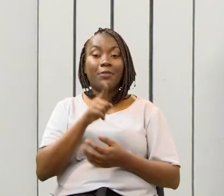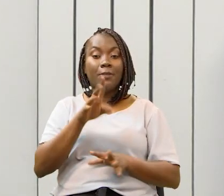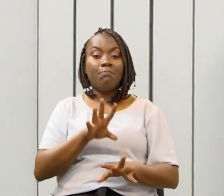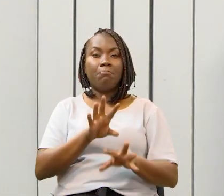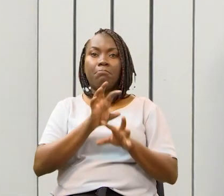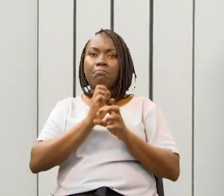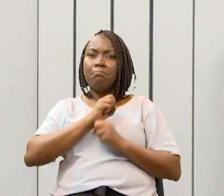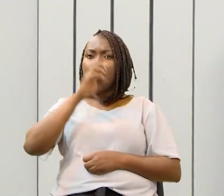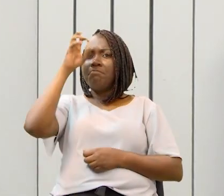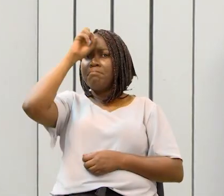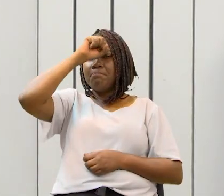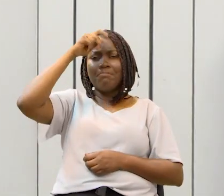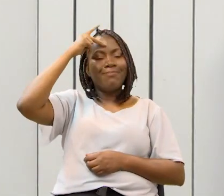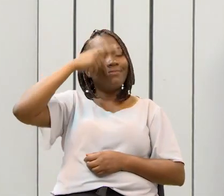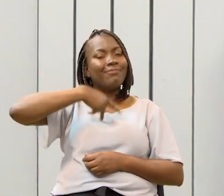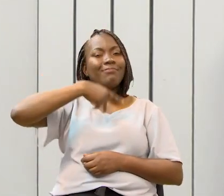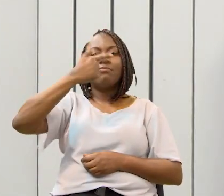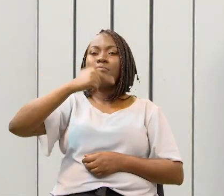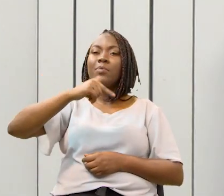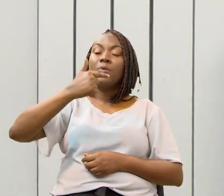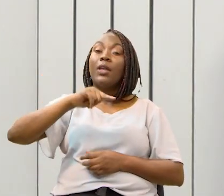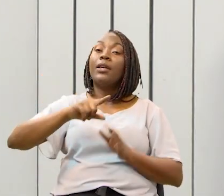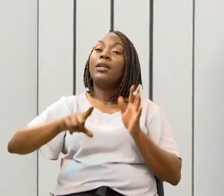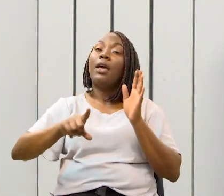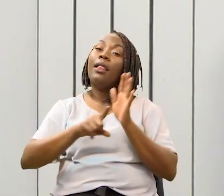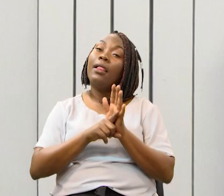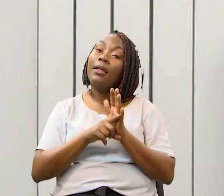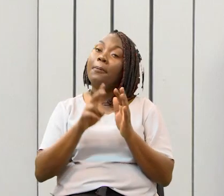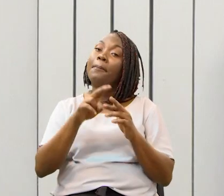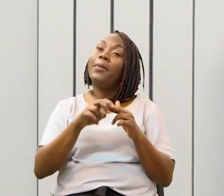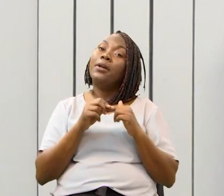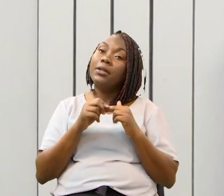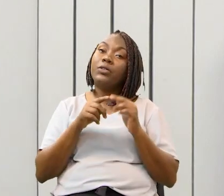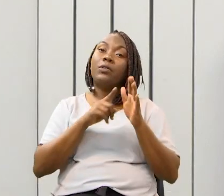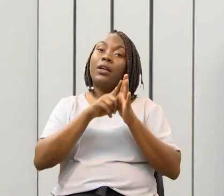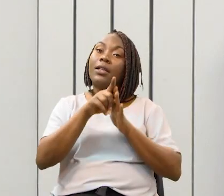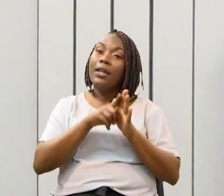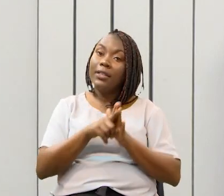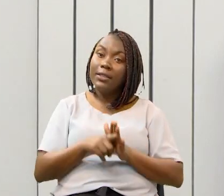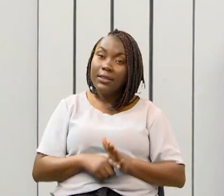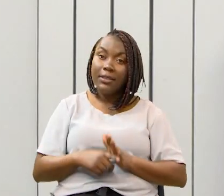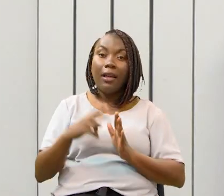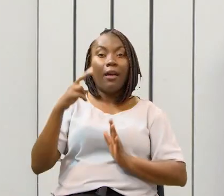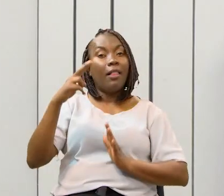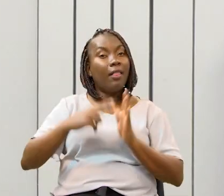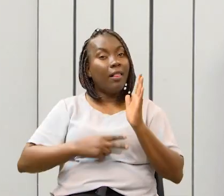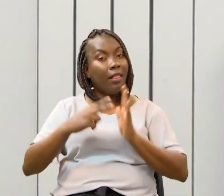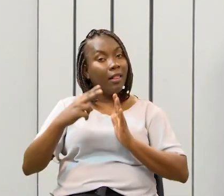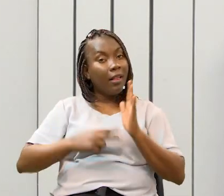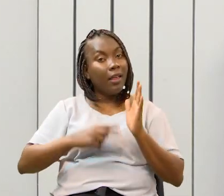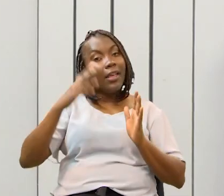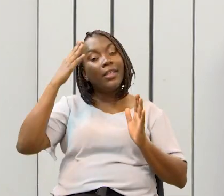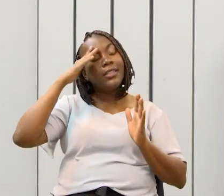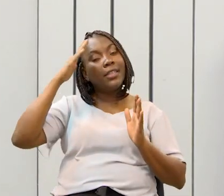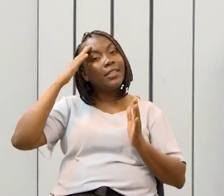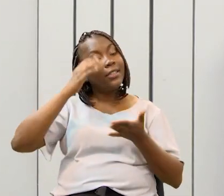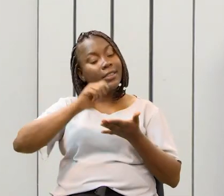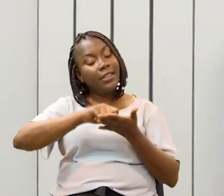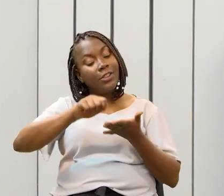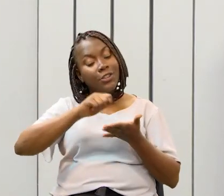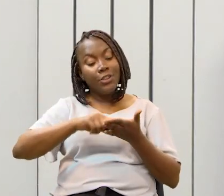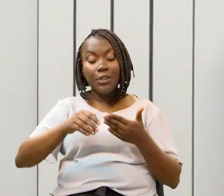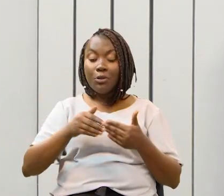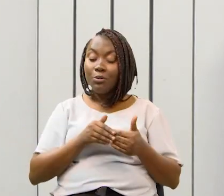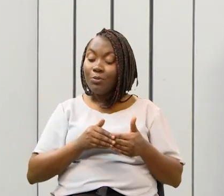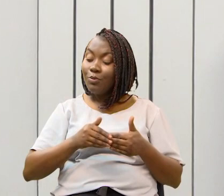você, né, o que está acontecendo. E essa lei é isso, né? Para a gente analisar, para a gente ler, para a gente entender o que está